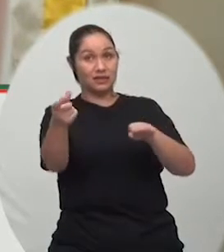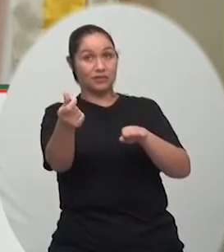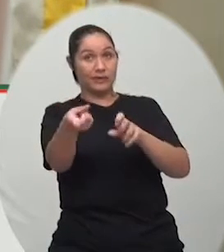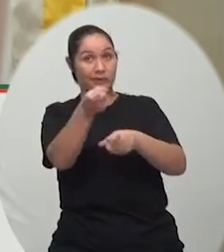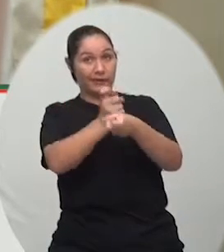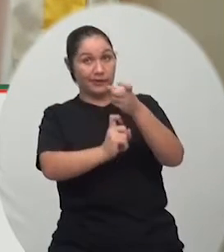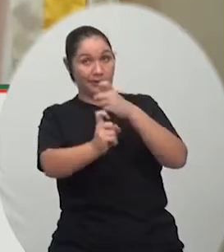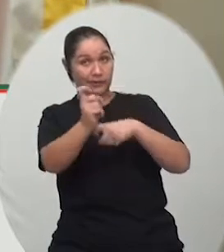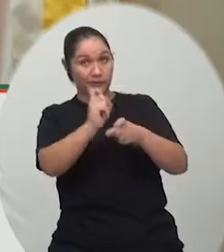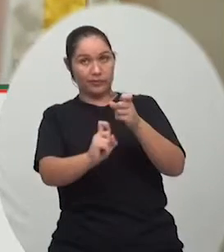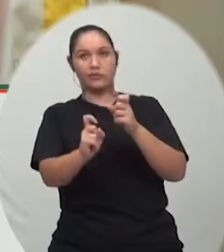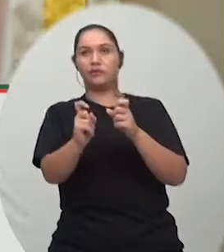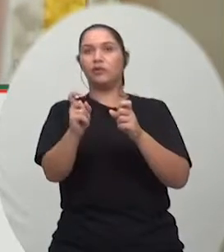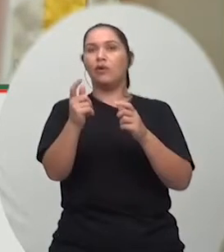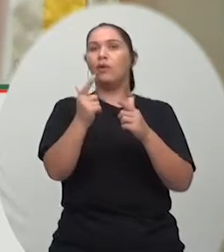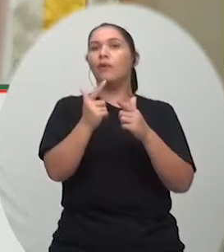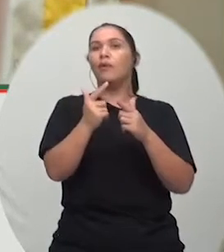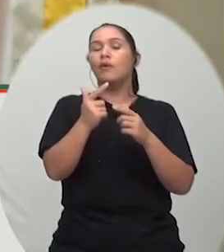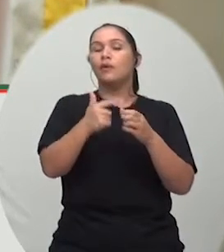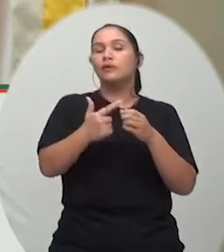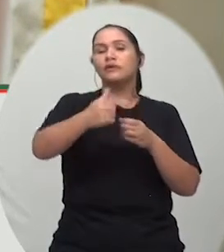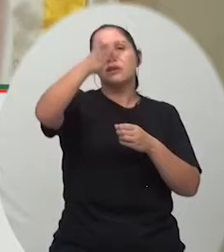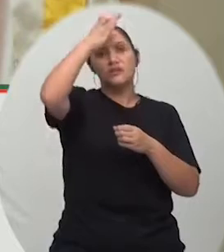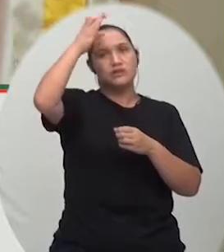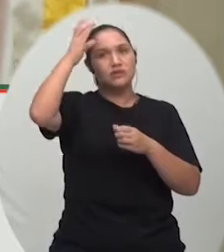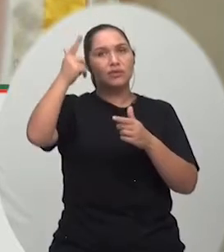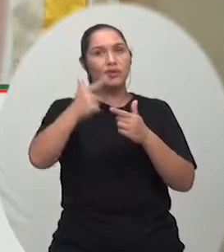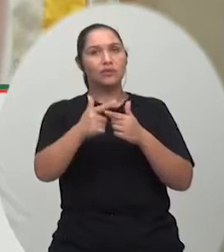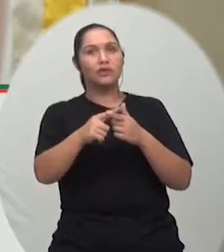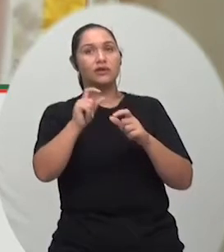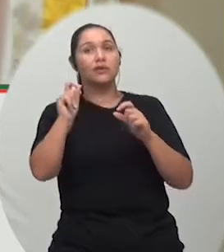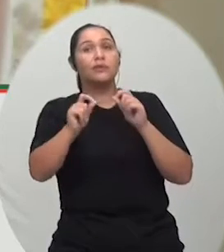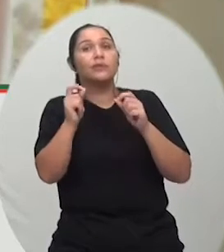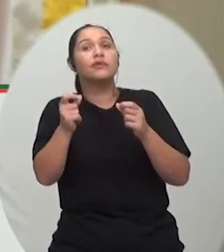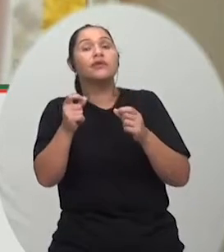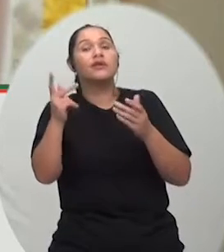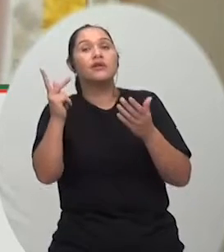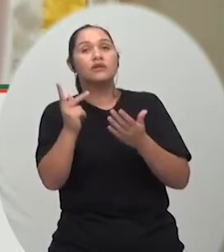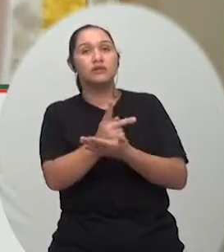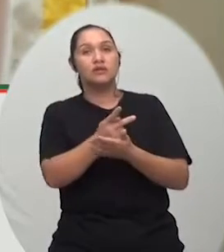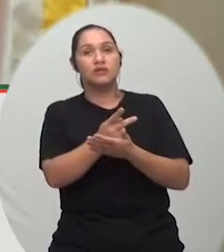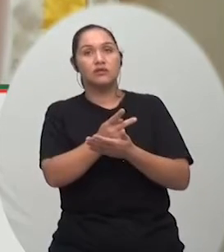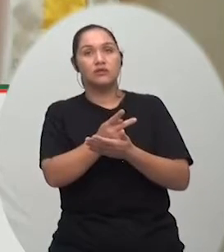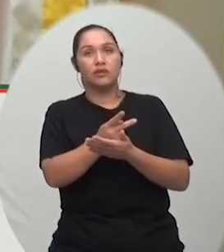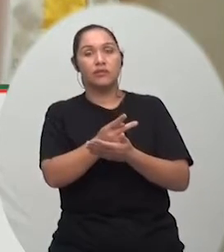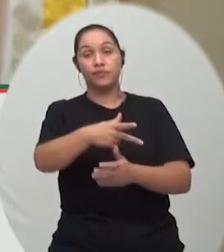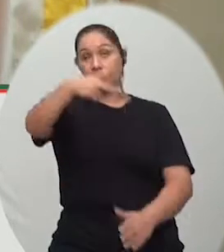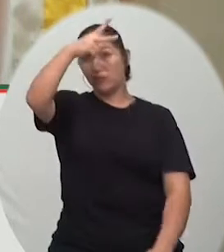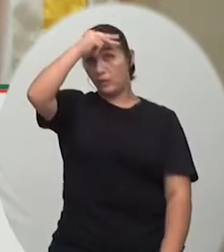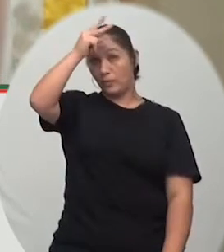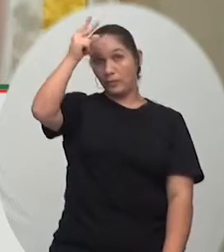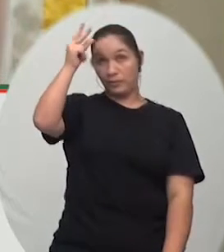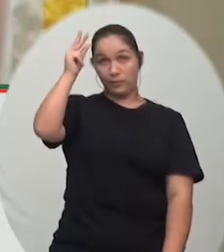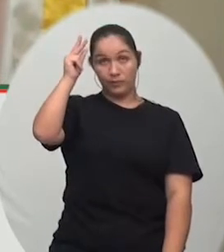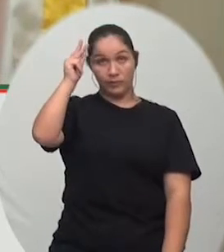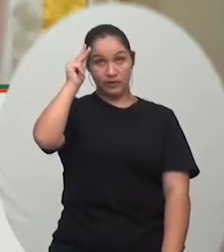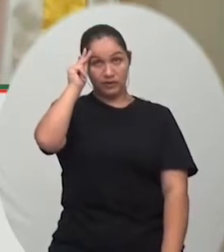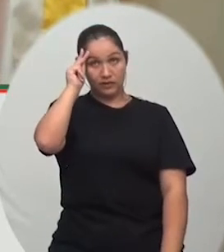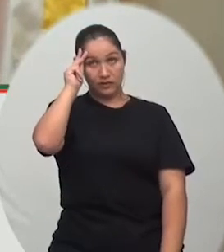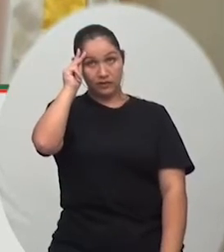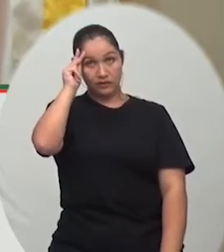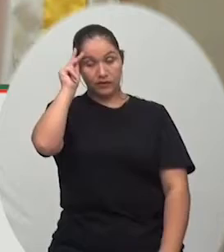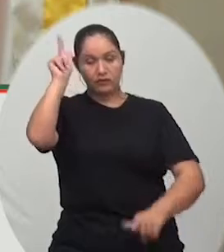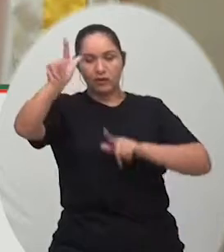foi atingido pelo trabalho do nosso prefeito municipal, mas